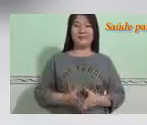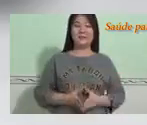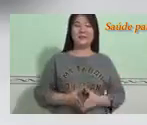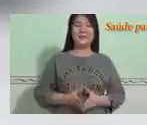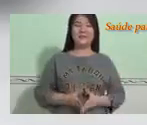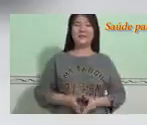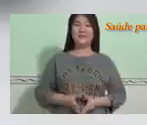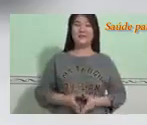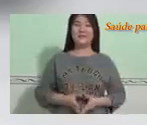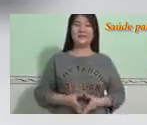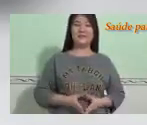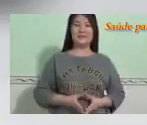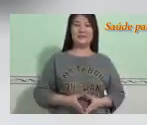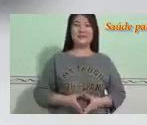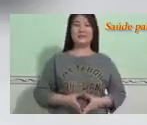HIV(ACD)ENTRE20E90DIAS.